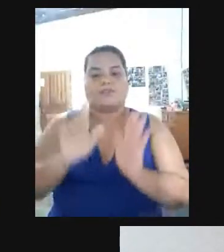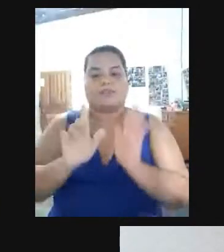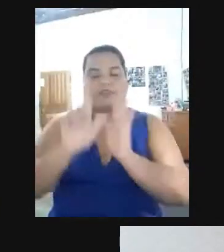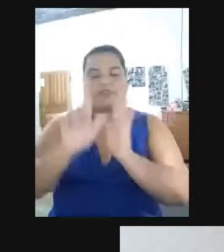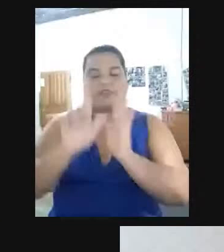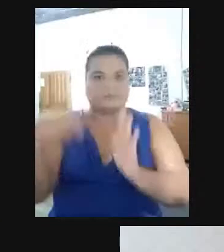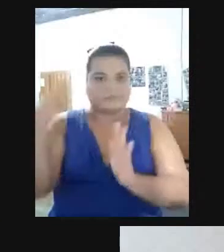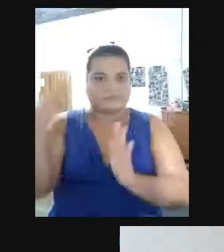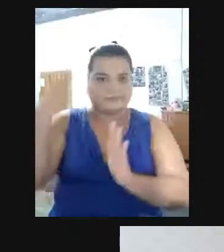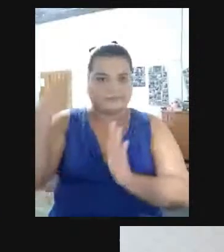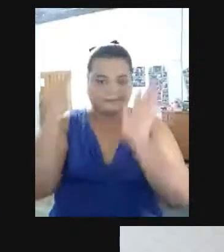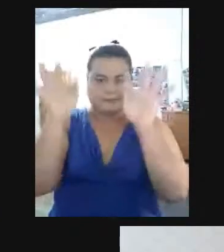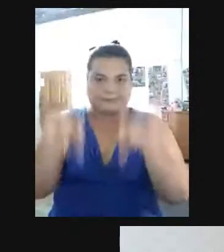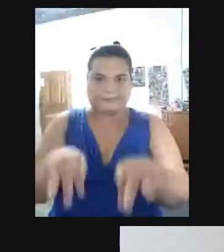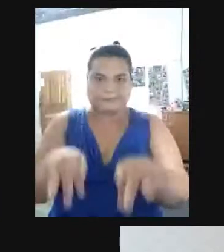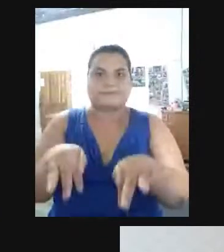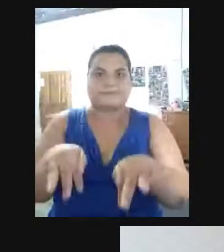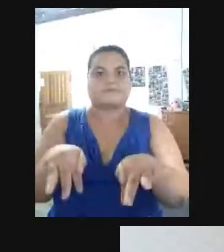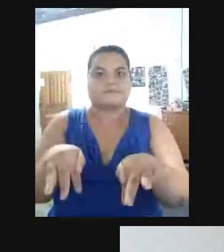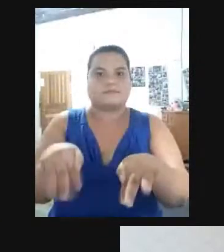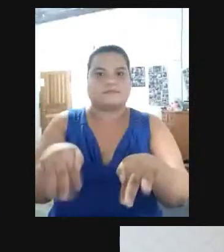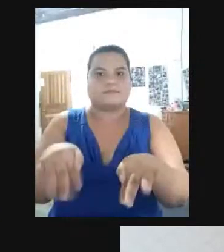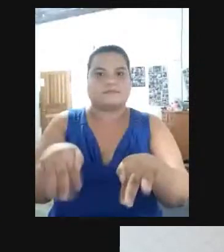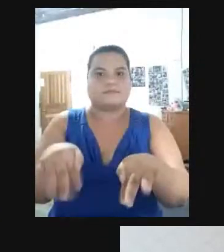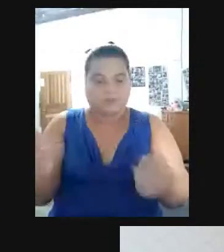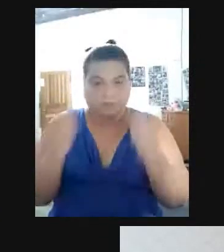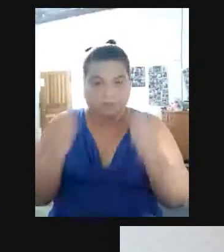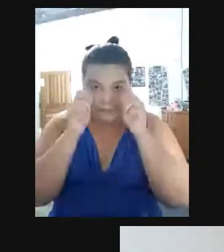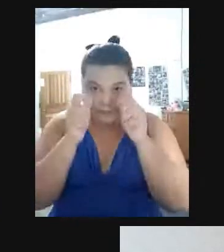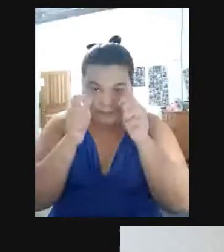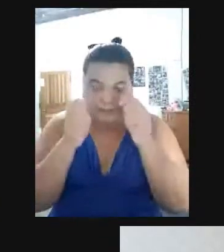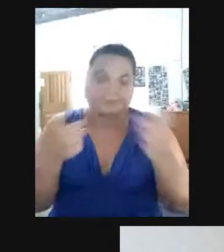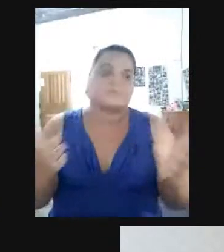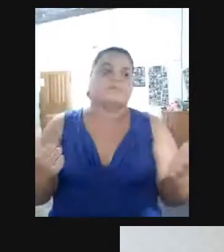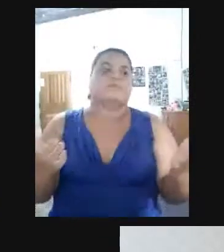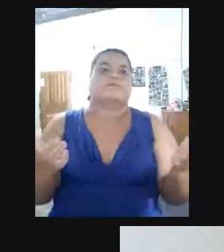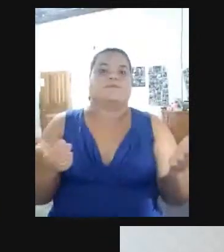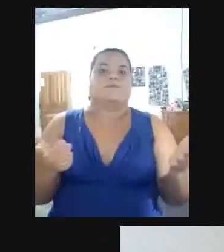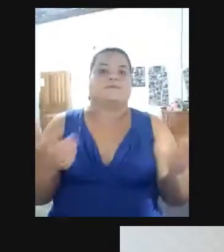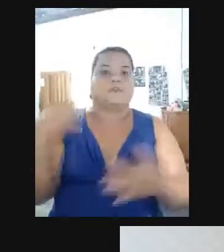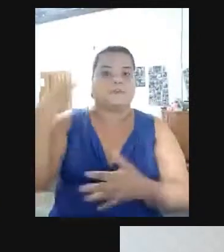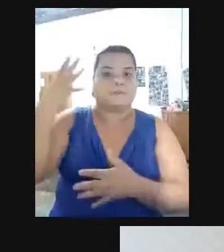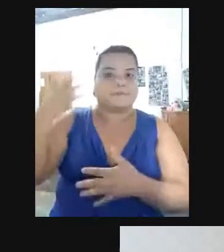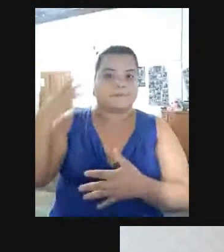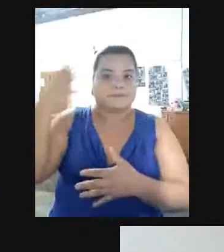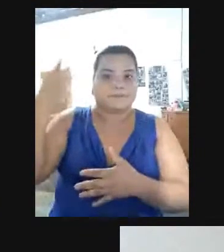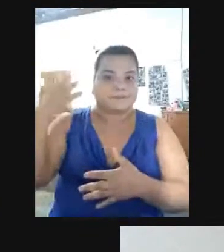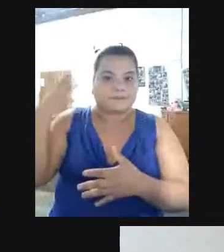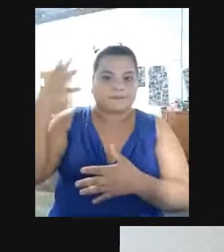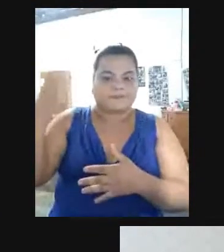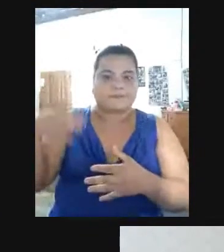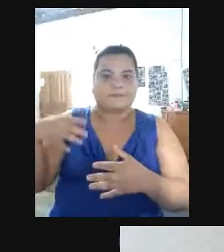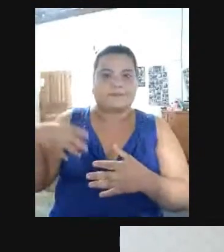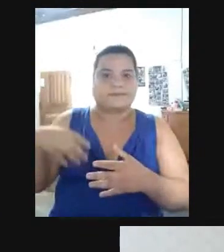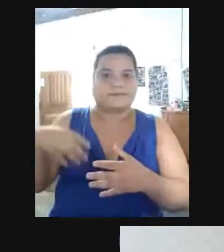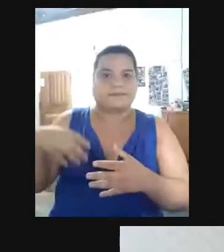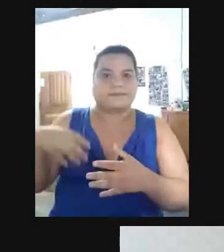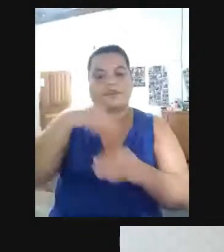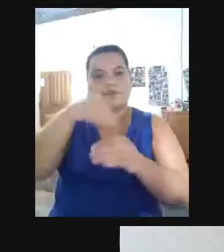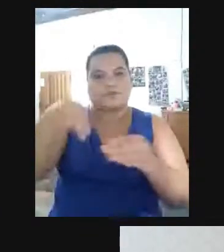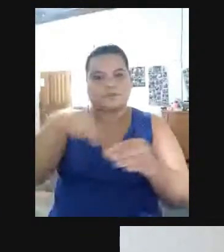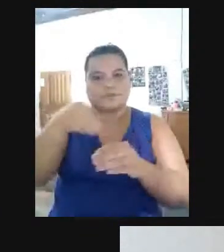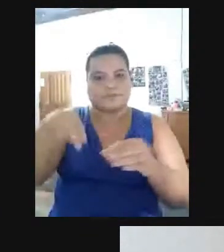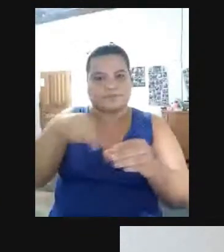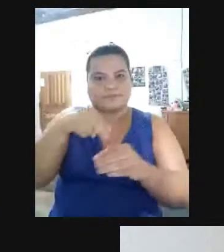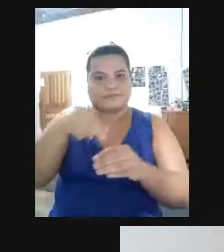palestra. Portanto, fiquem atentos ao tempo. A palestra Nutrição no Transtorno Espectro